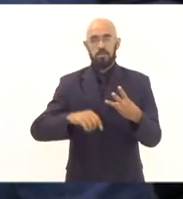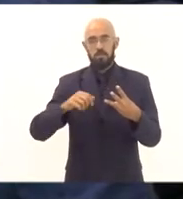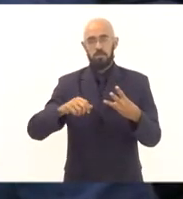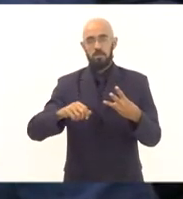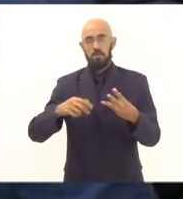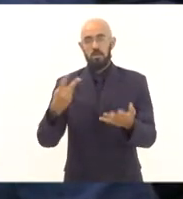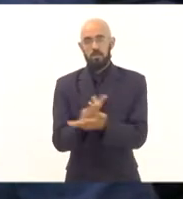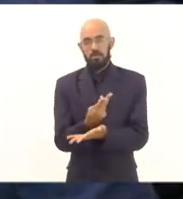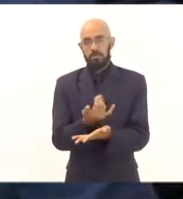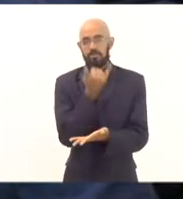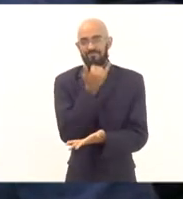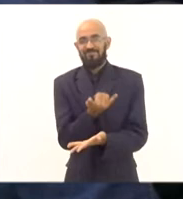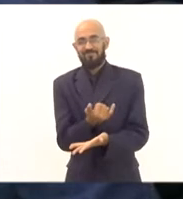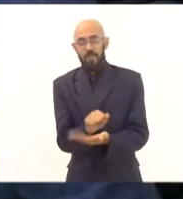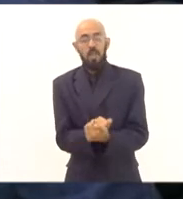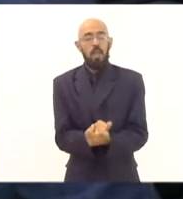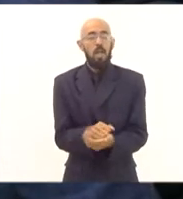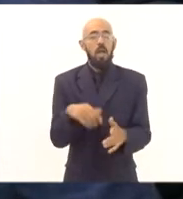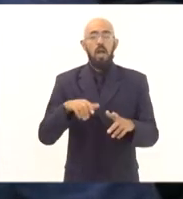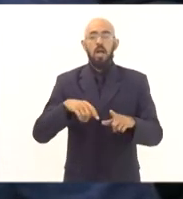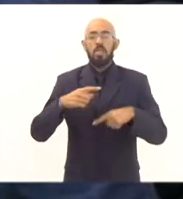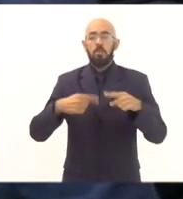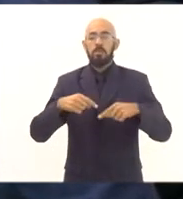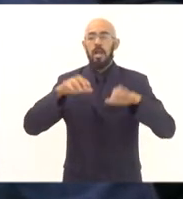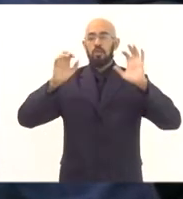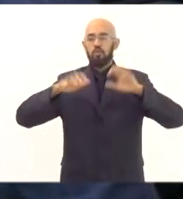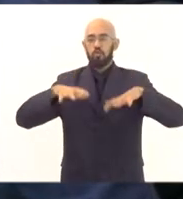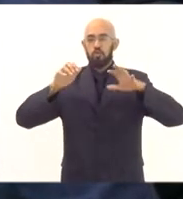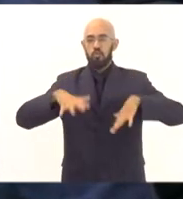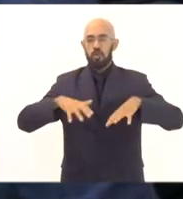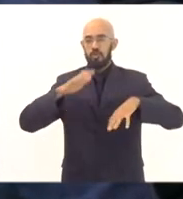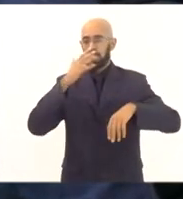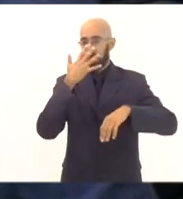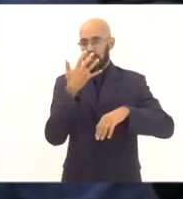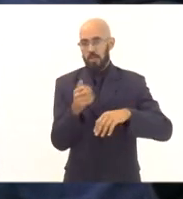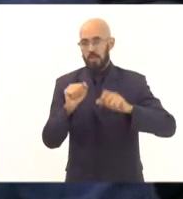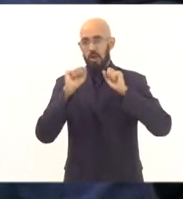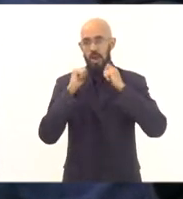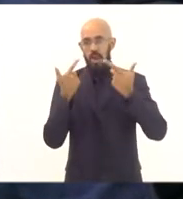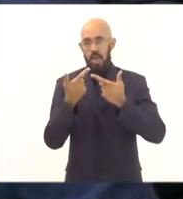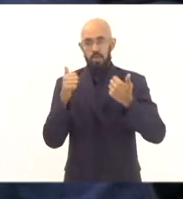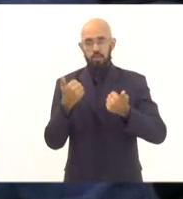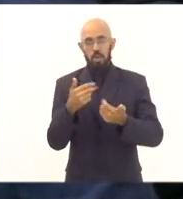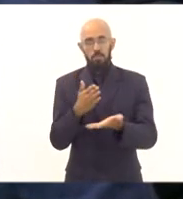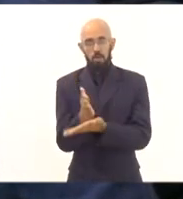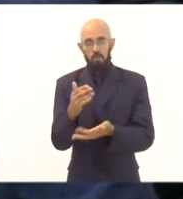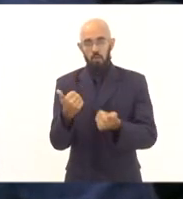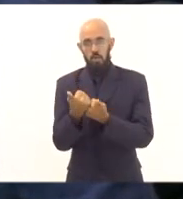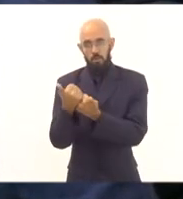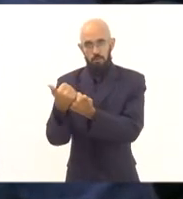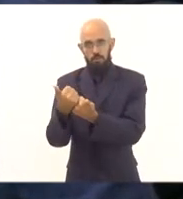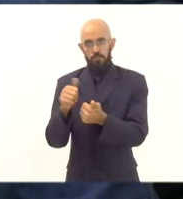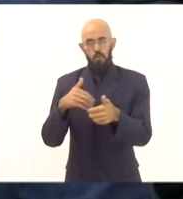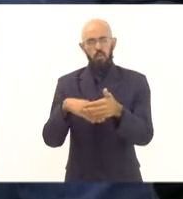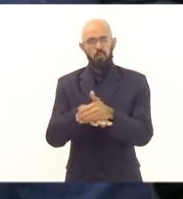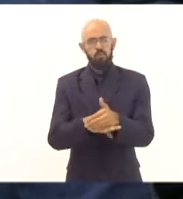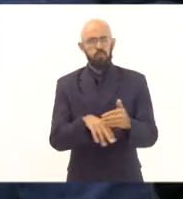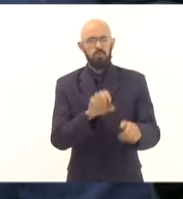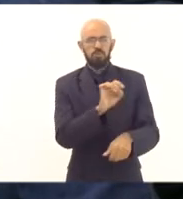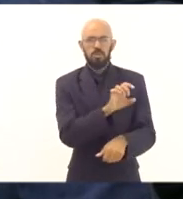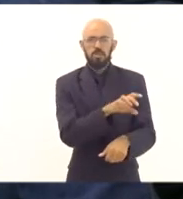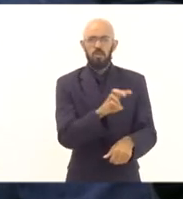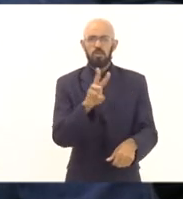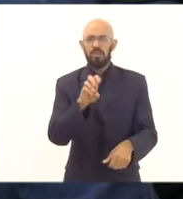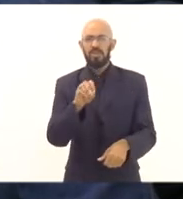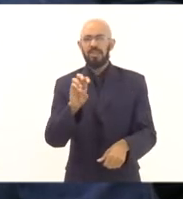após as chuvas de Fevereiro alerj primeira provou com auxílio de do fundo especial da alerj estava andando de